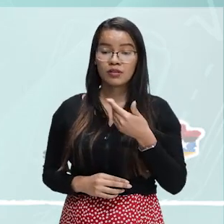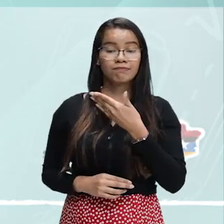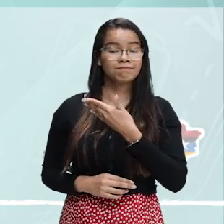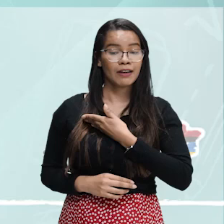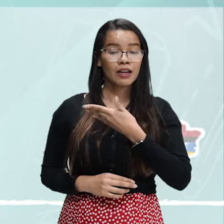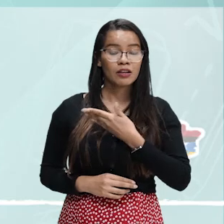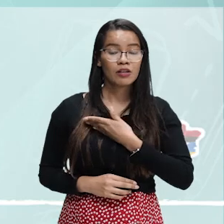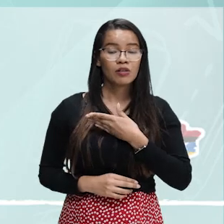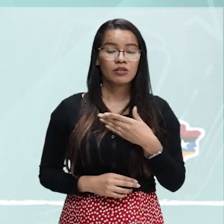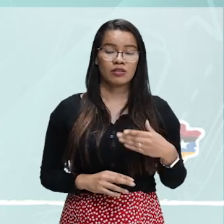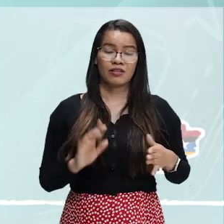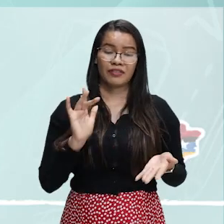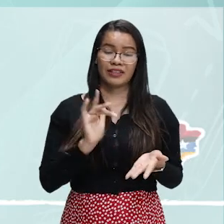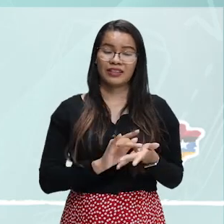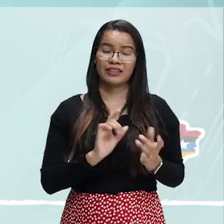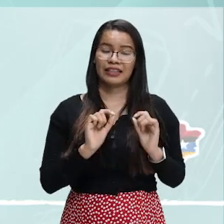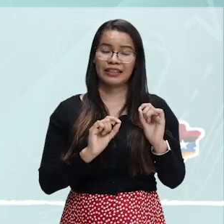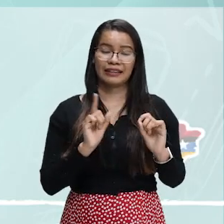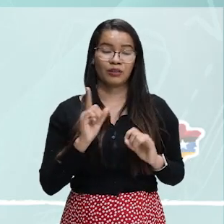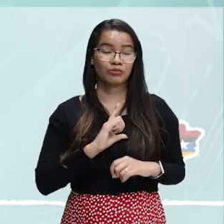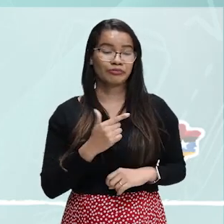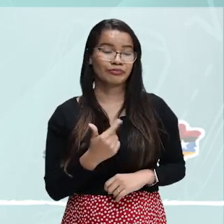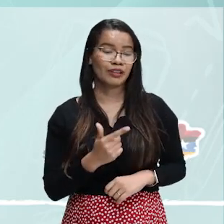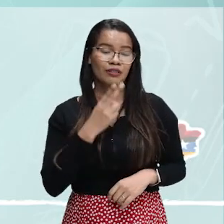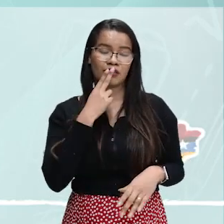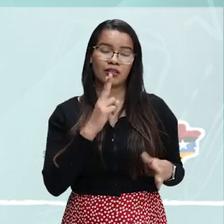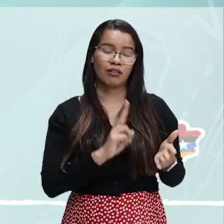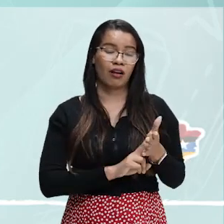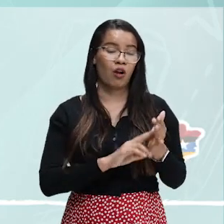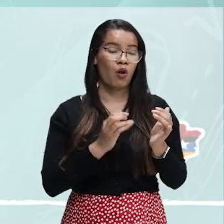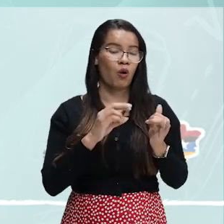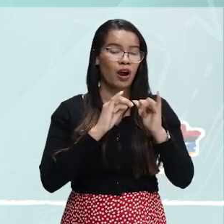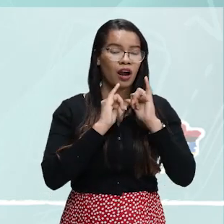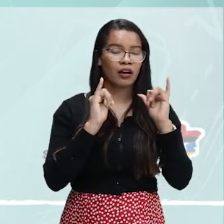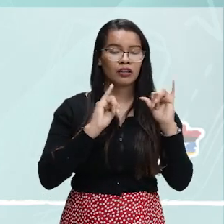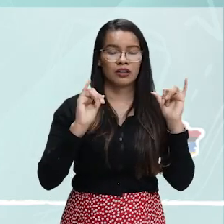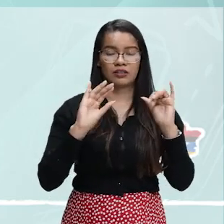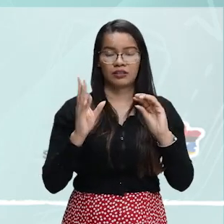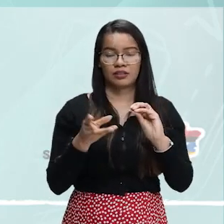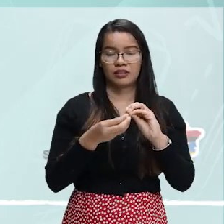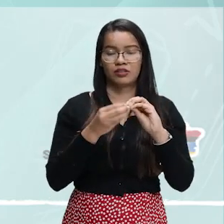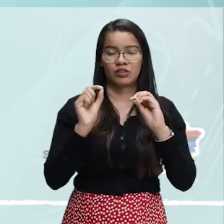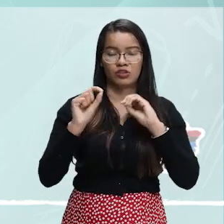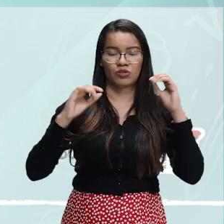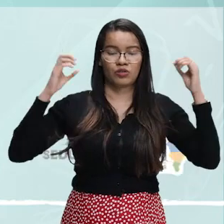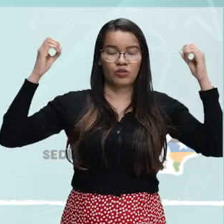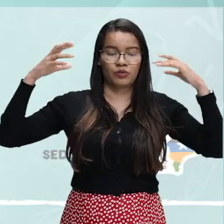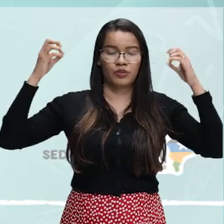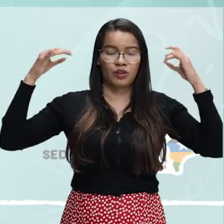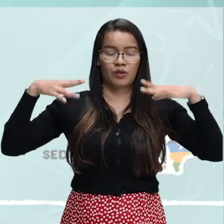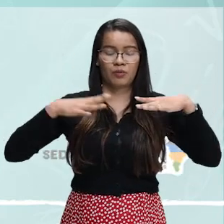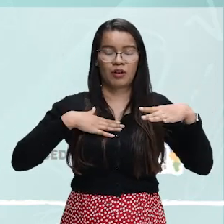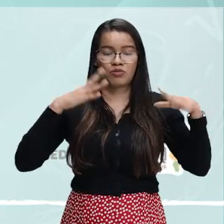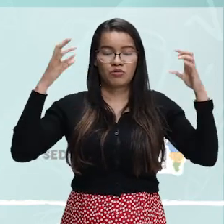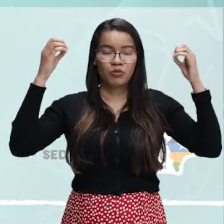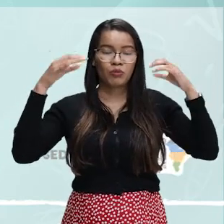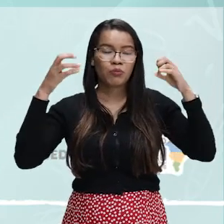a intercalar esta engenhosa ideia no discurso que proferiu à beira da minha